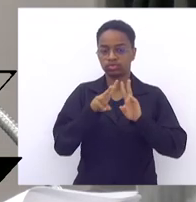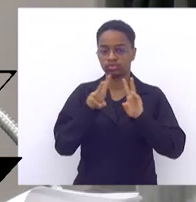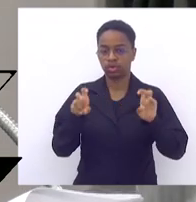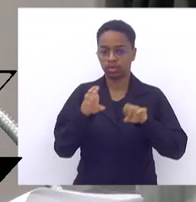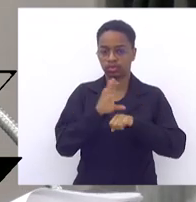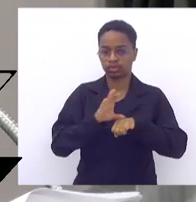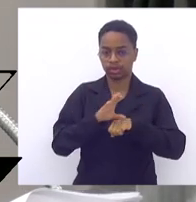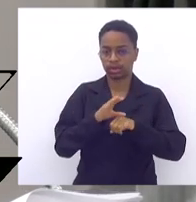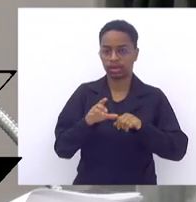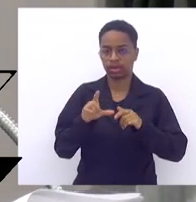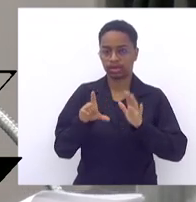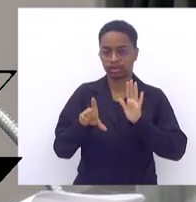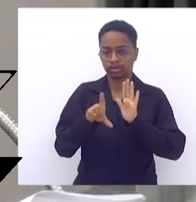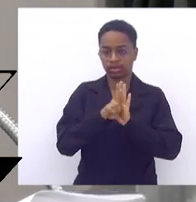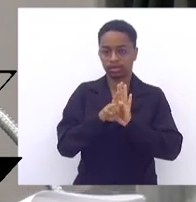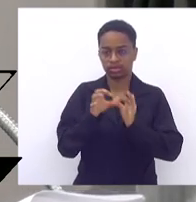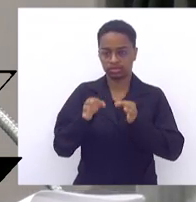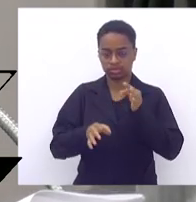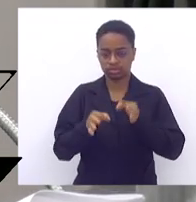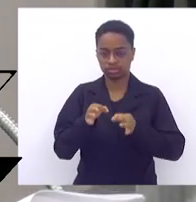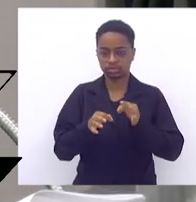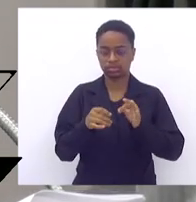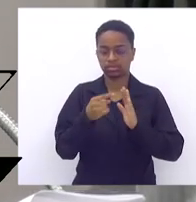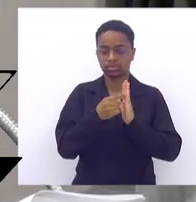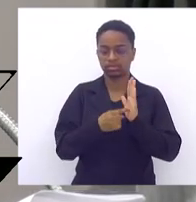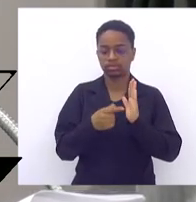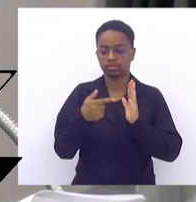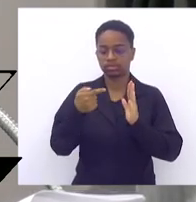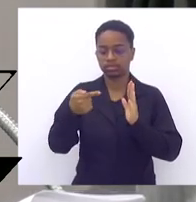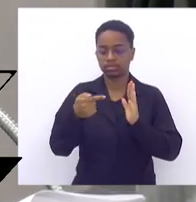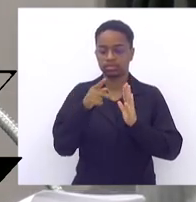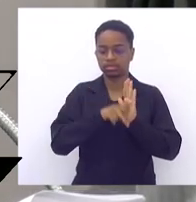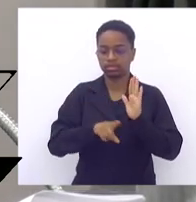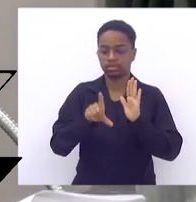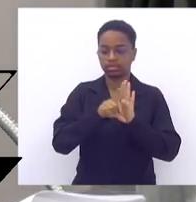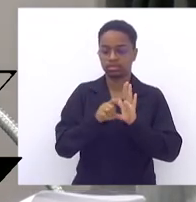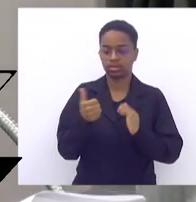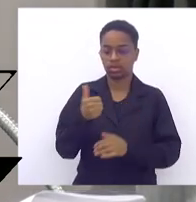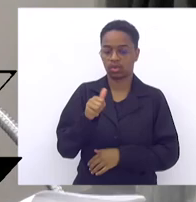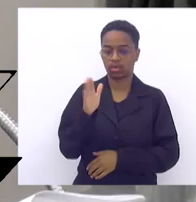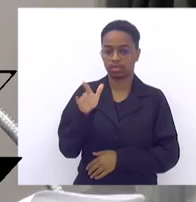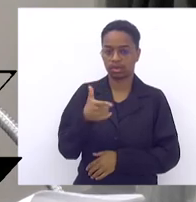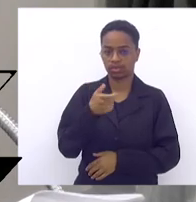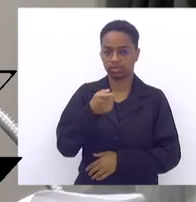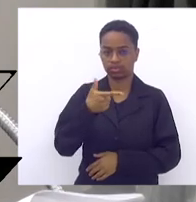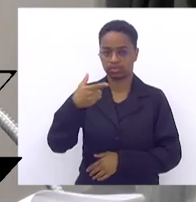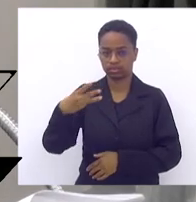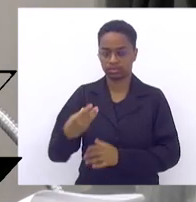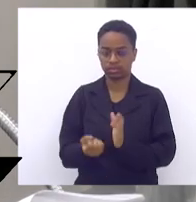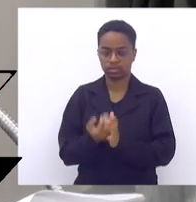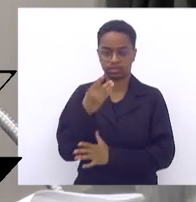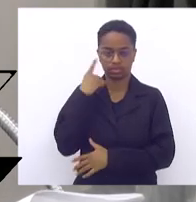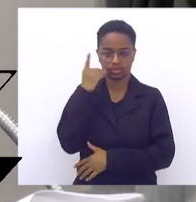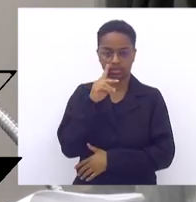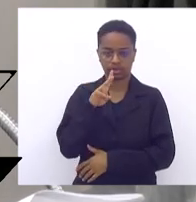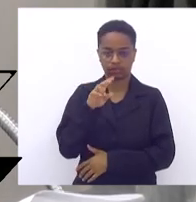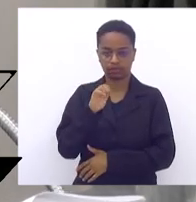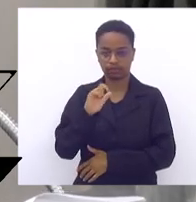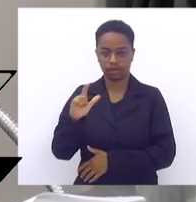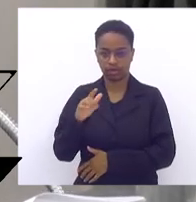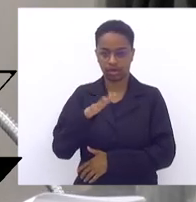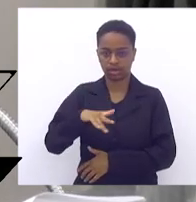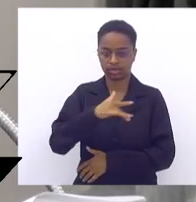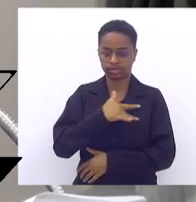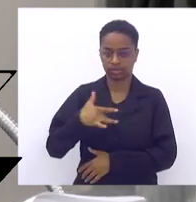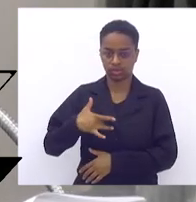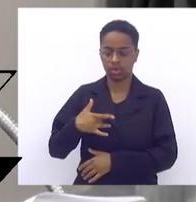e juridicidade. Item 7 da pauta, projeto de lei complementar número 11 de 2023, de autoria do deputado Valdeci da Saúde,